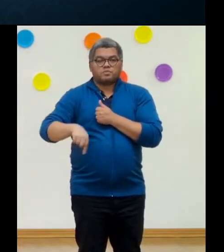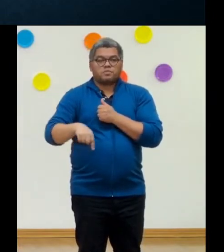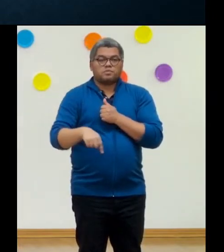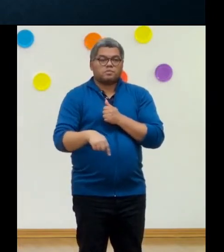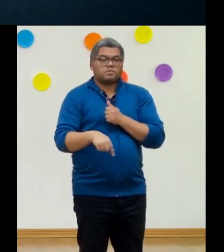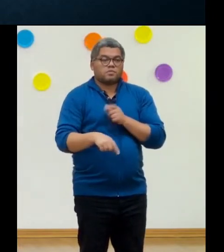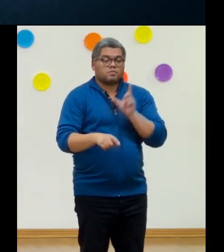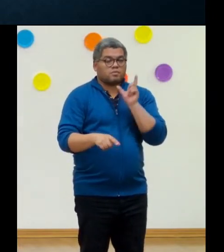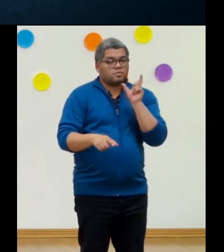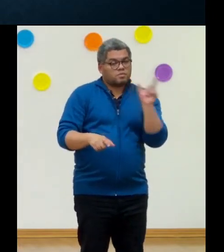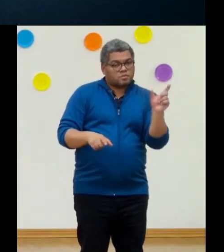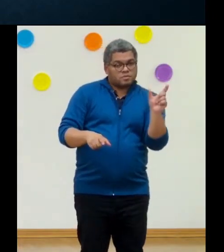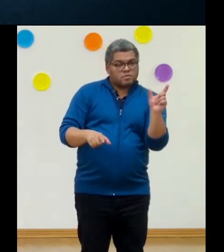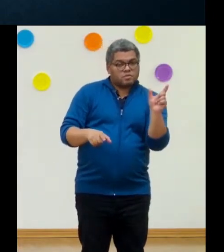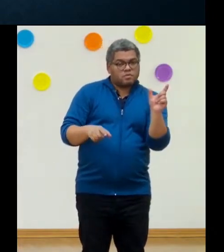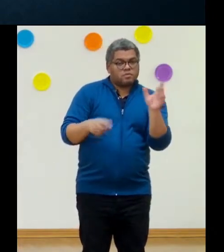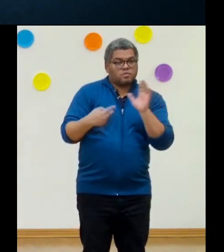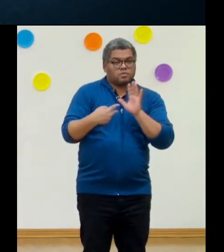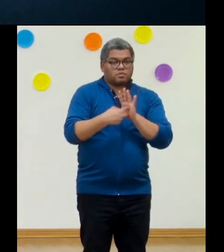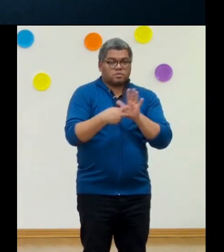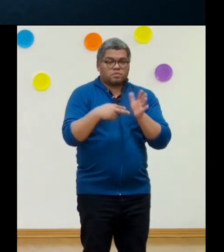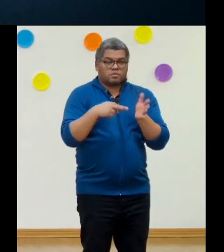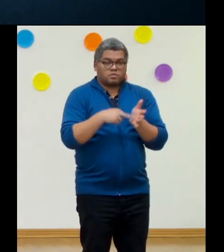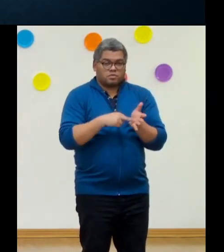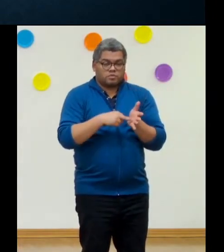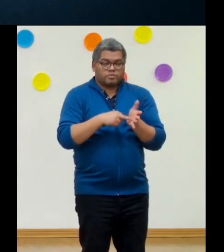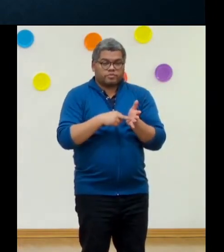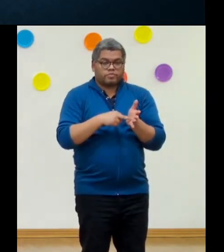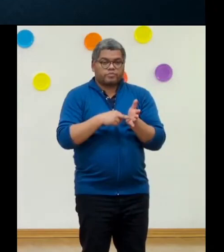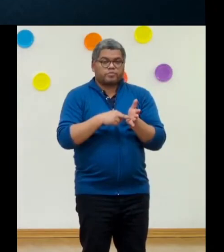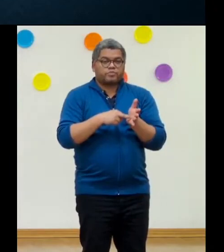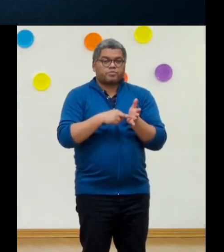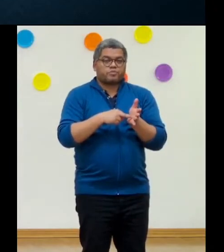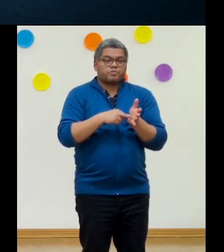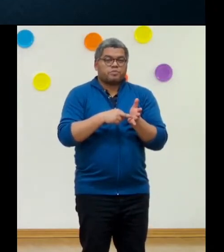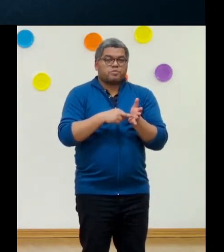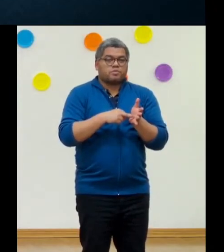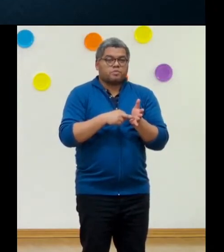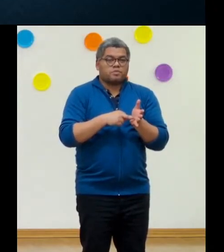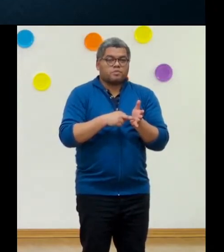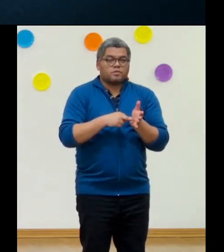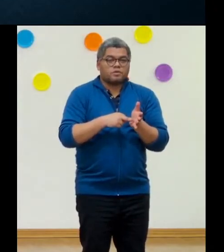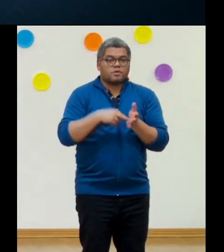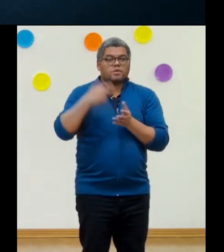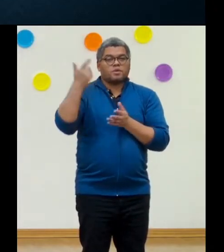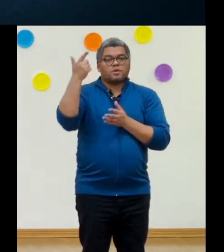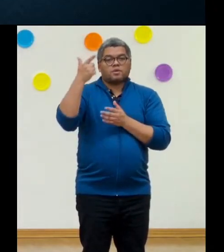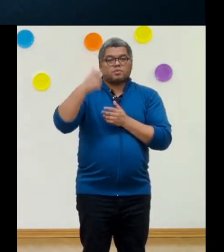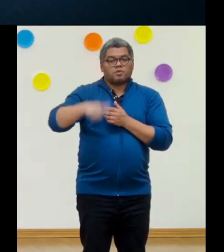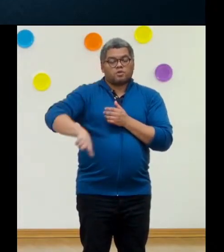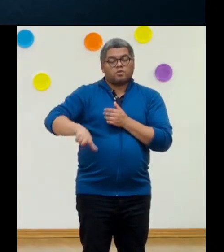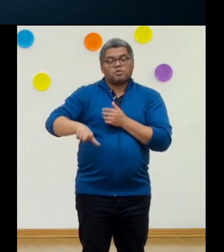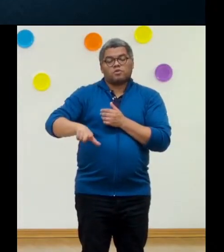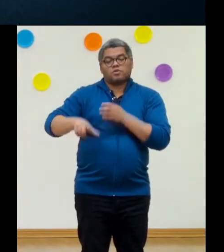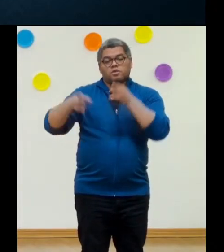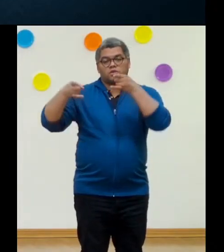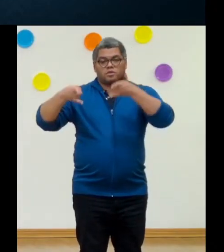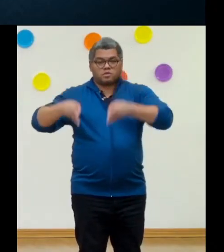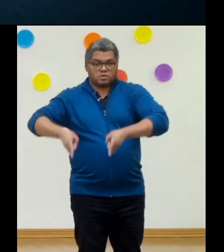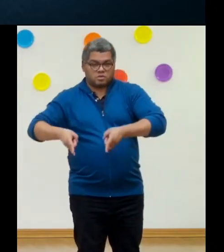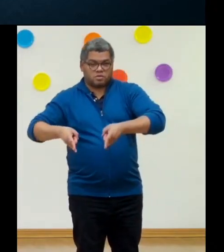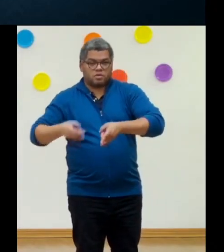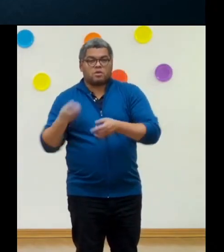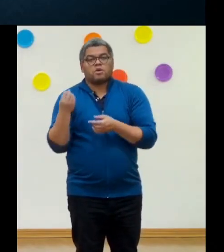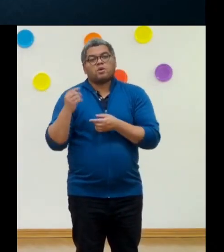do latim ad alterum, lembra, né? Ad alterum torum, que quer dizer para outra cama, ou na cama do